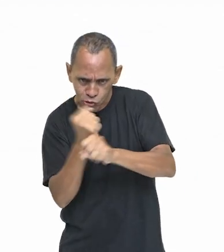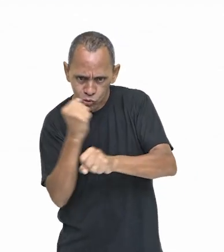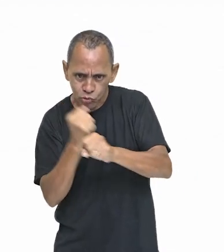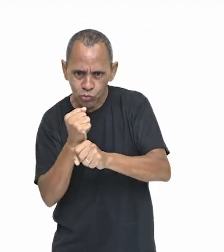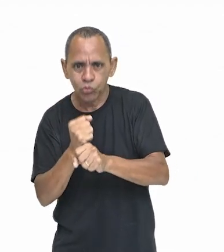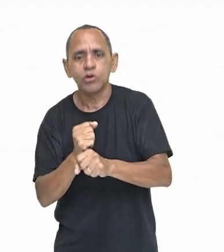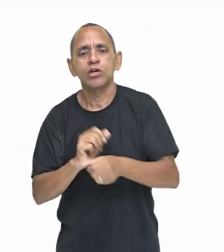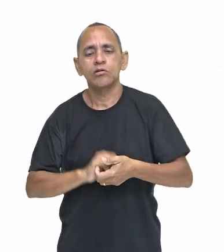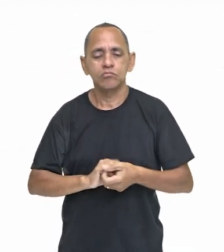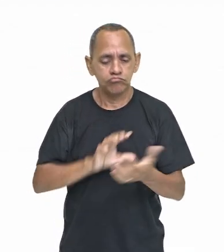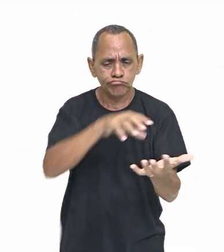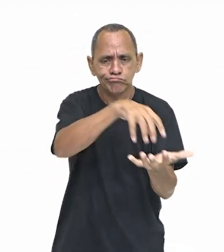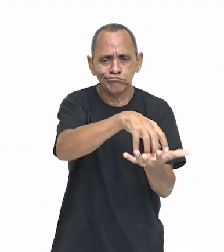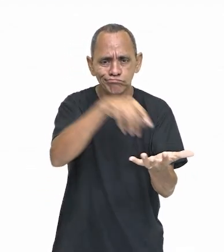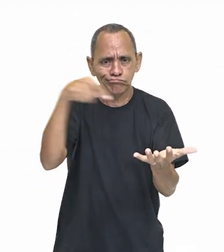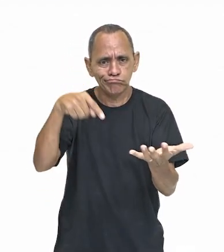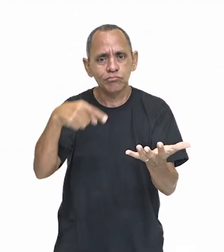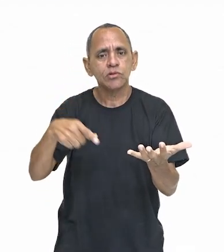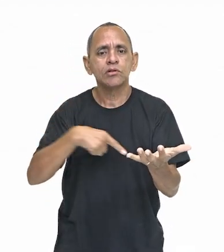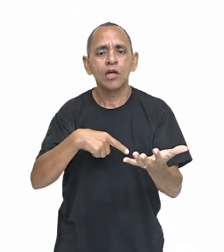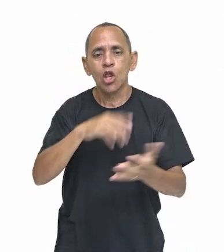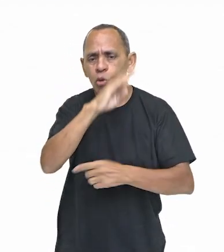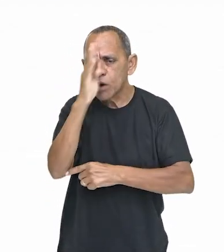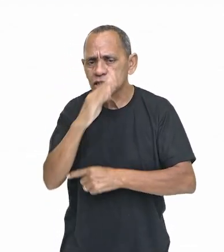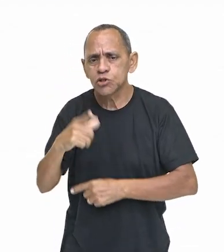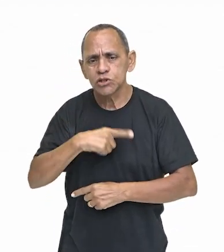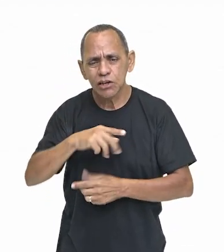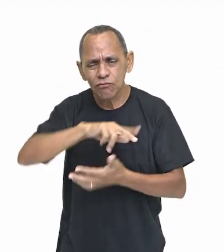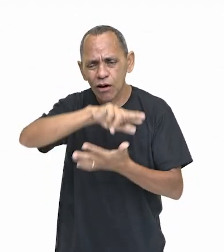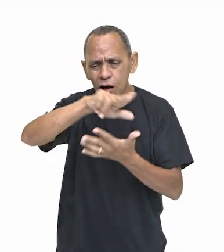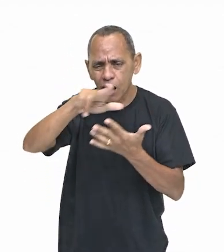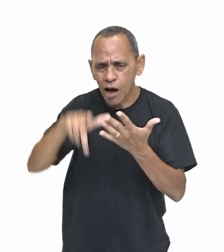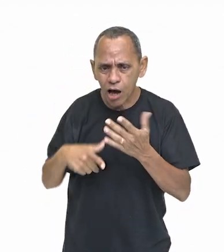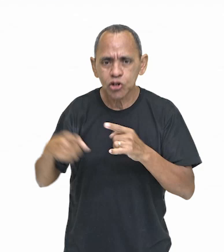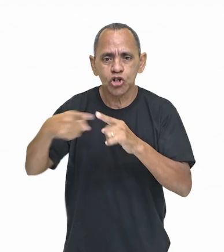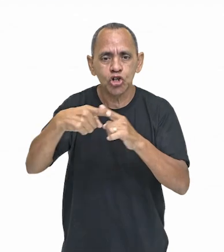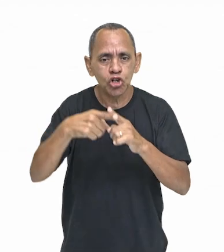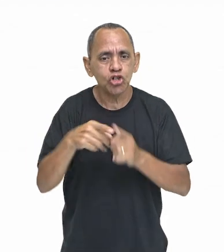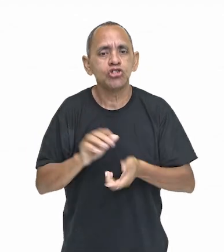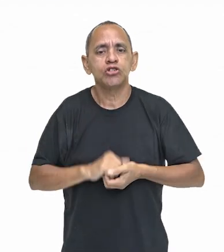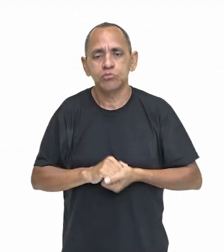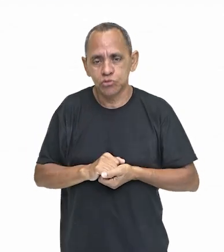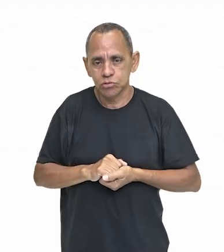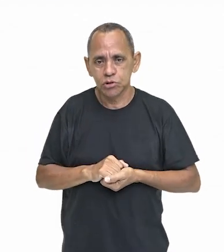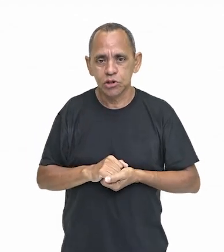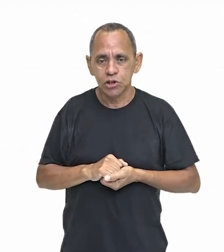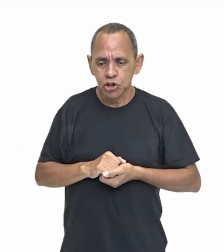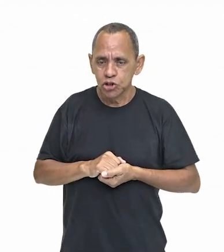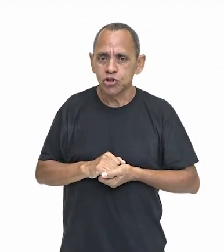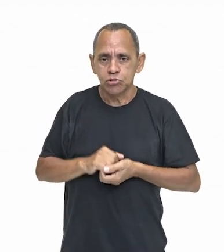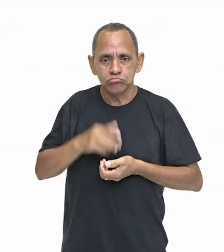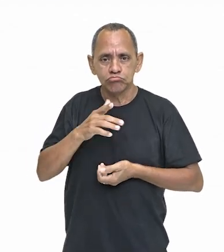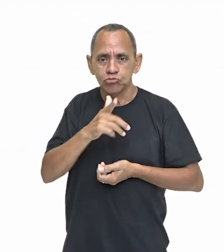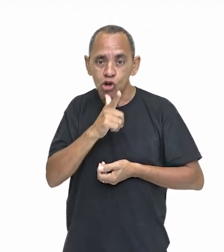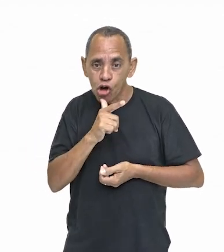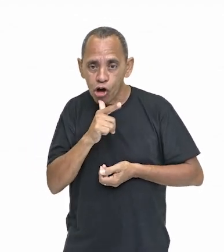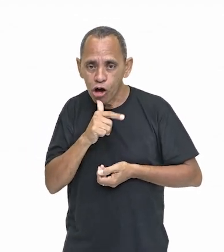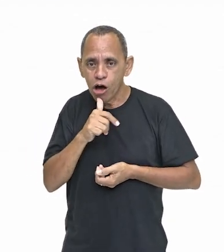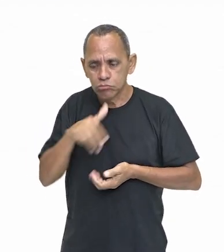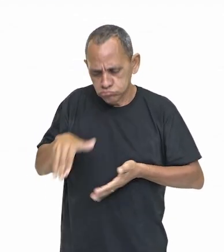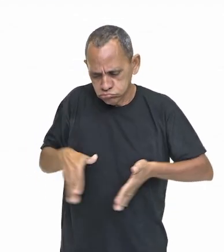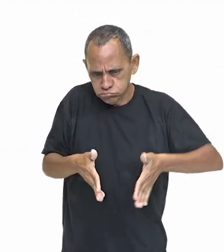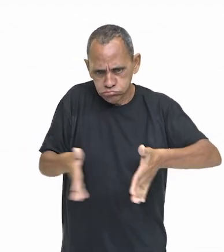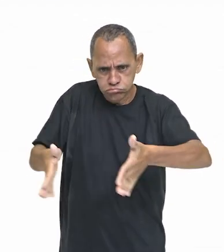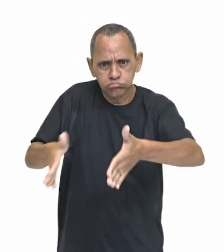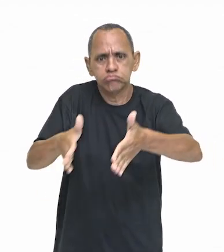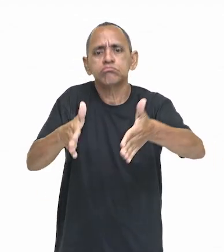rios planálticos que favorecem a geração de hidroeletricidade. Ou seja, rios